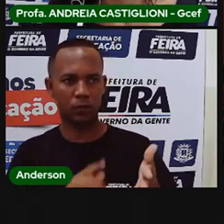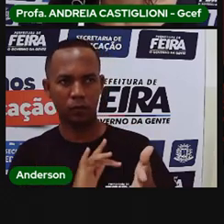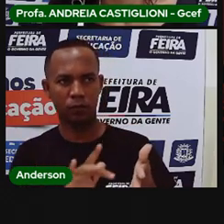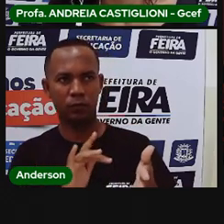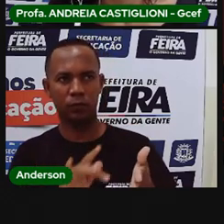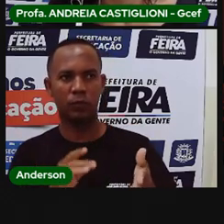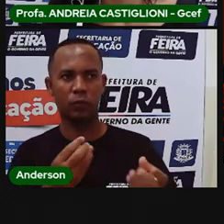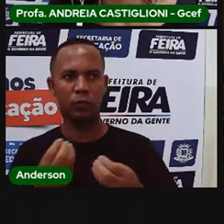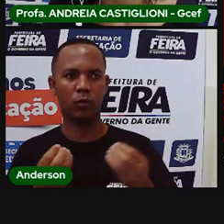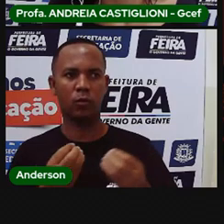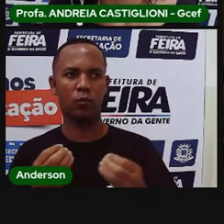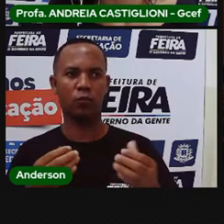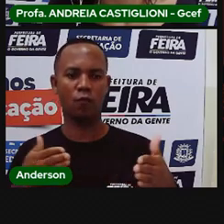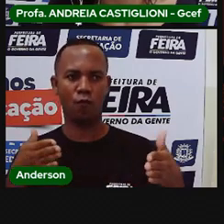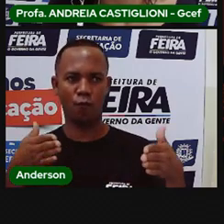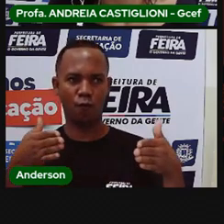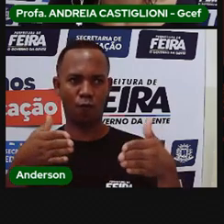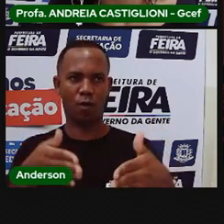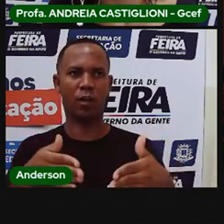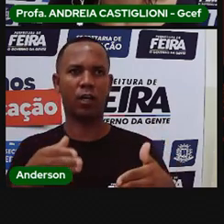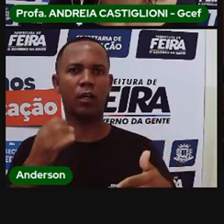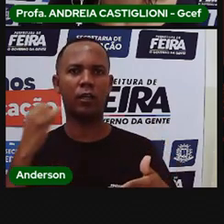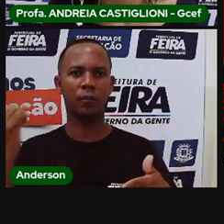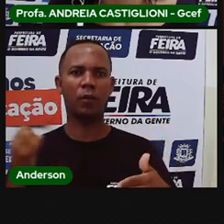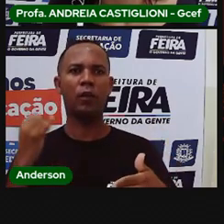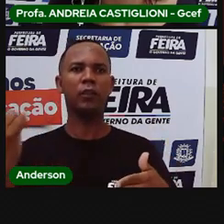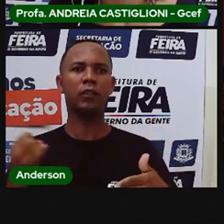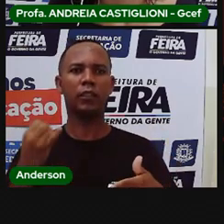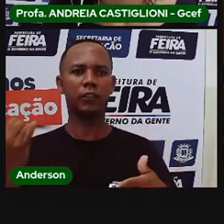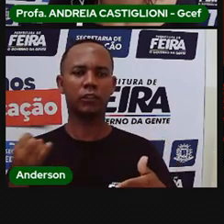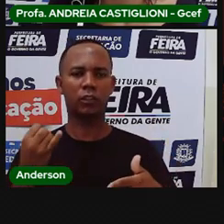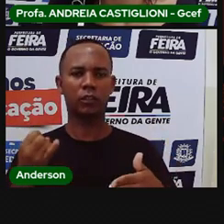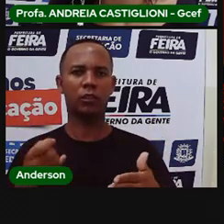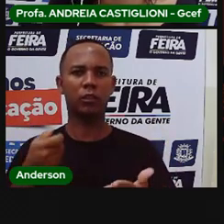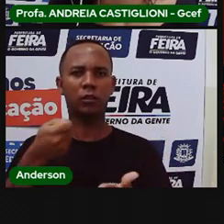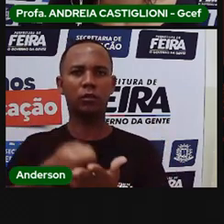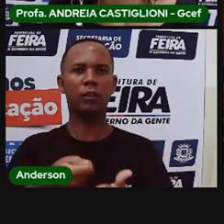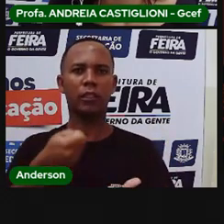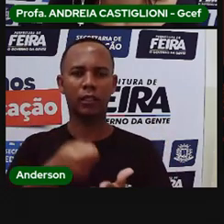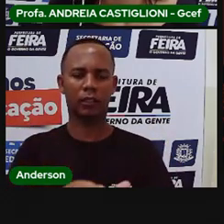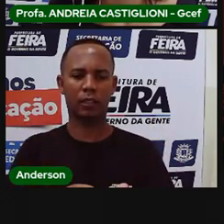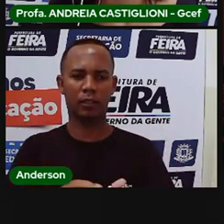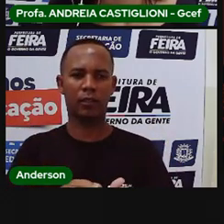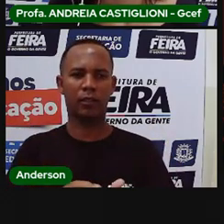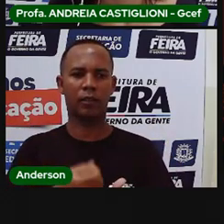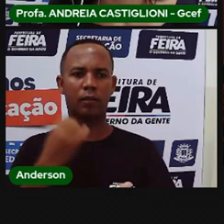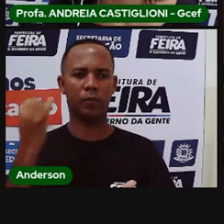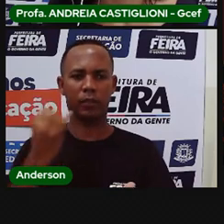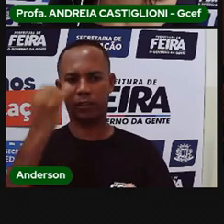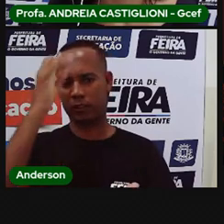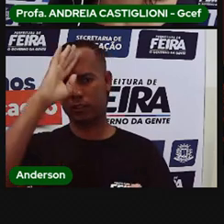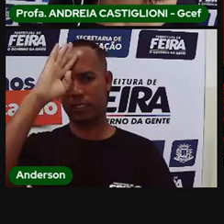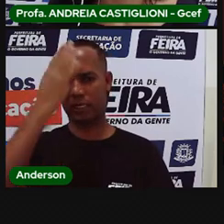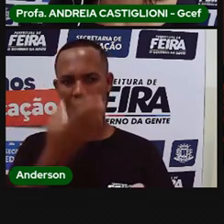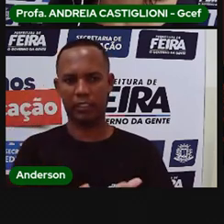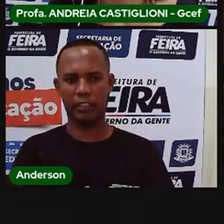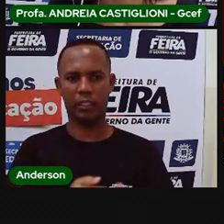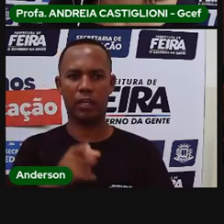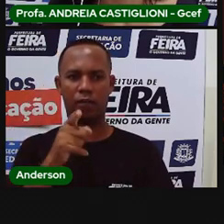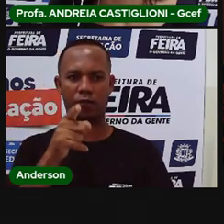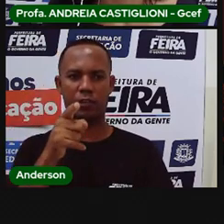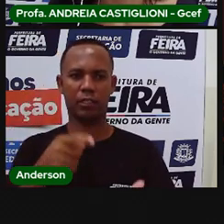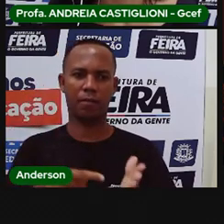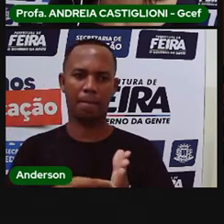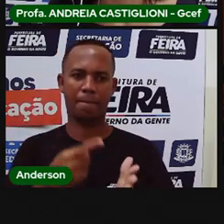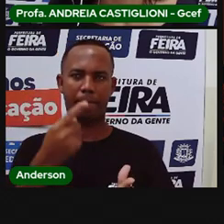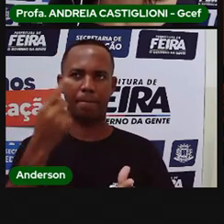você foca, você expande, tá? Então, assim, focando, acreditando em você. O primeiro